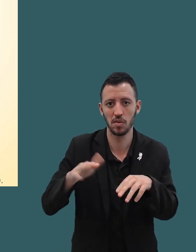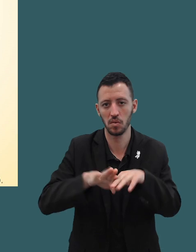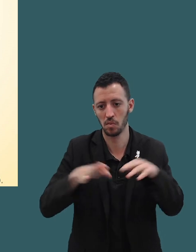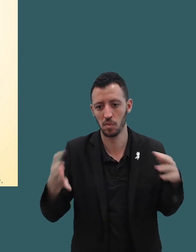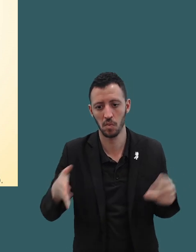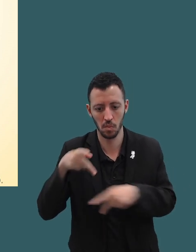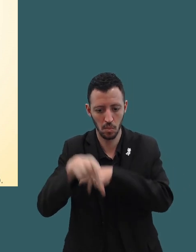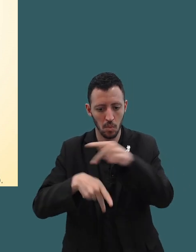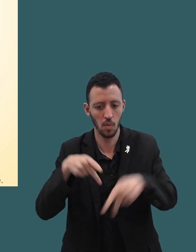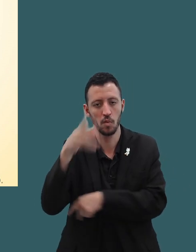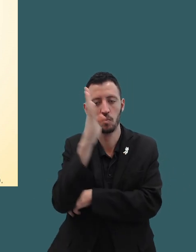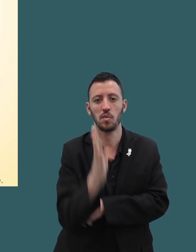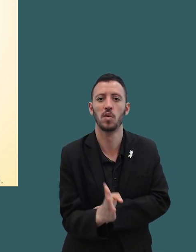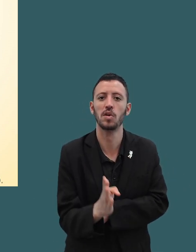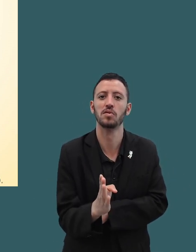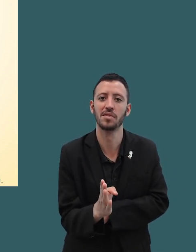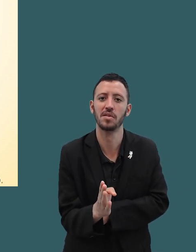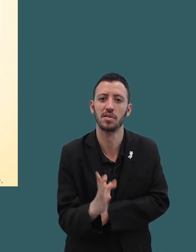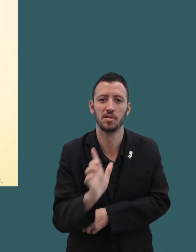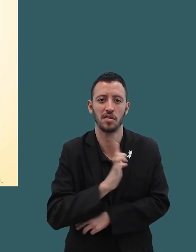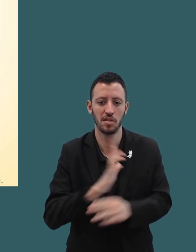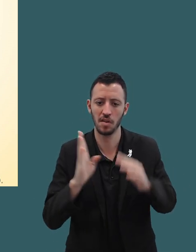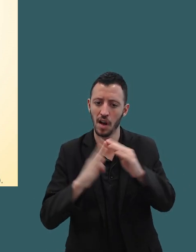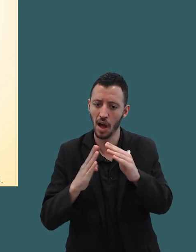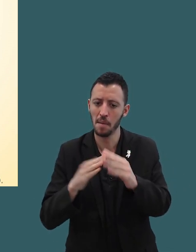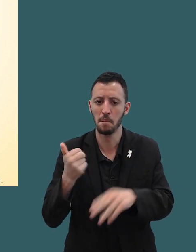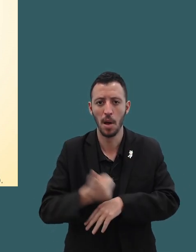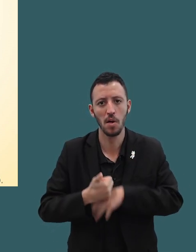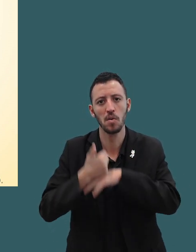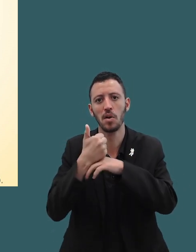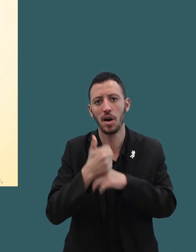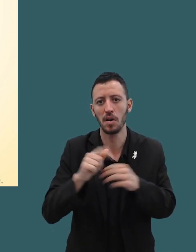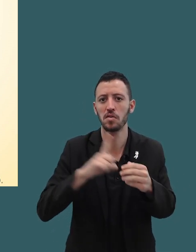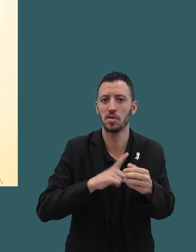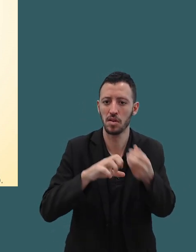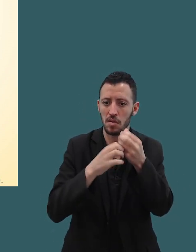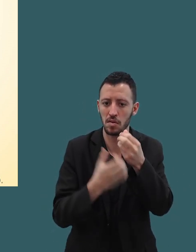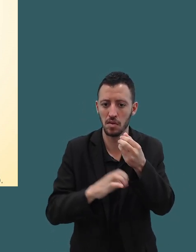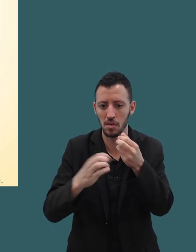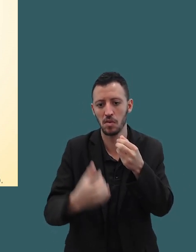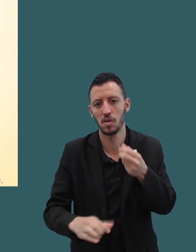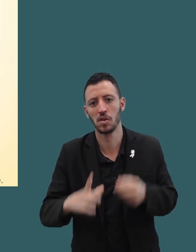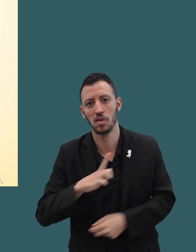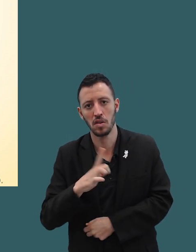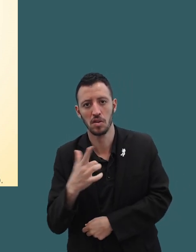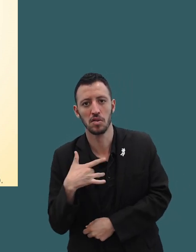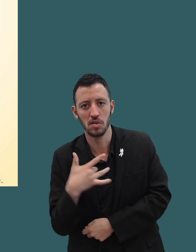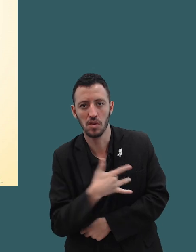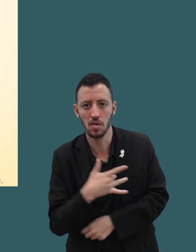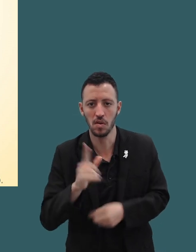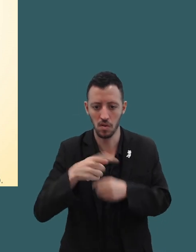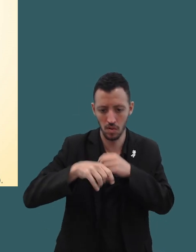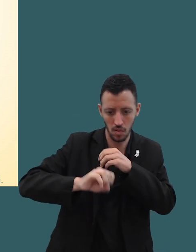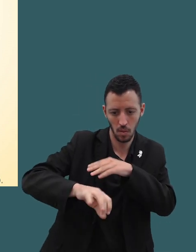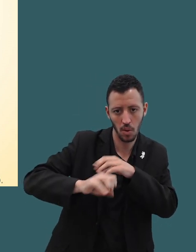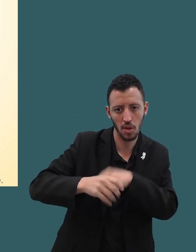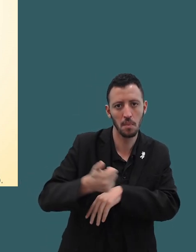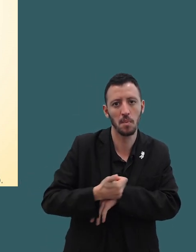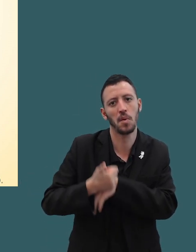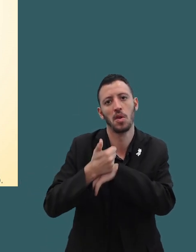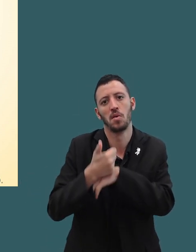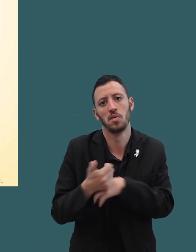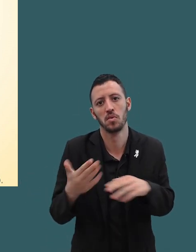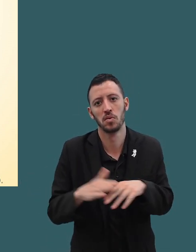mesa do povo brasileiro. Significa ter casa de qualidade, saneamento básico, saúde, educação de